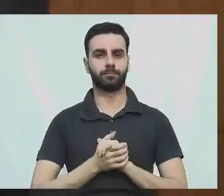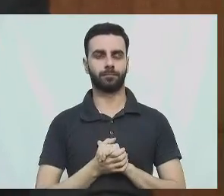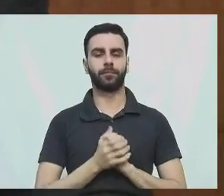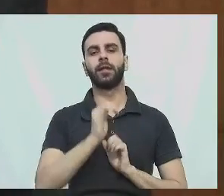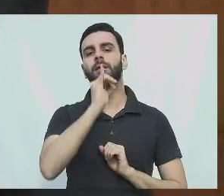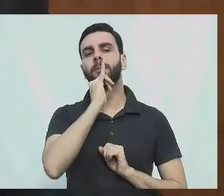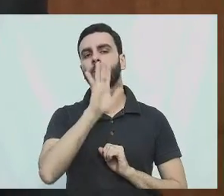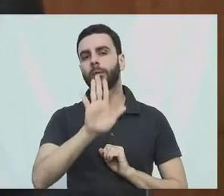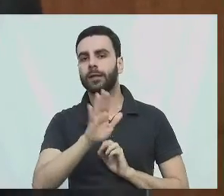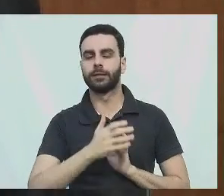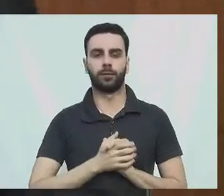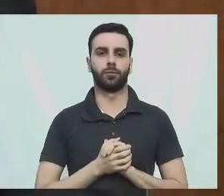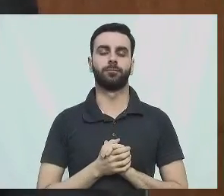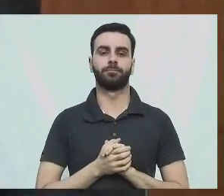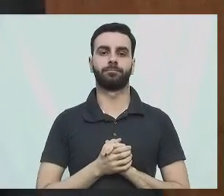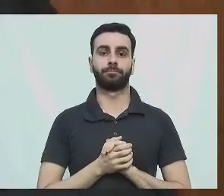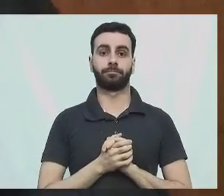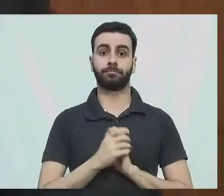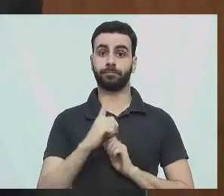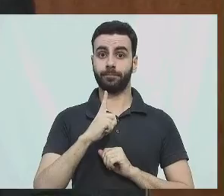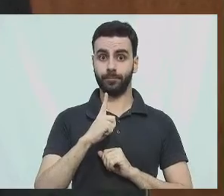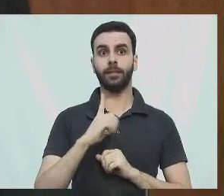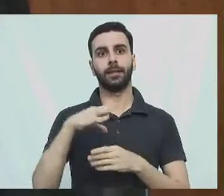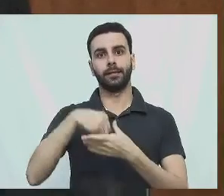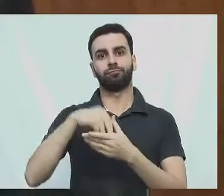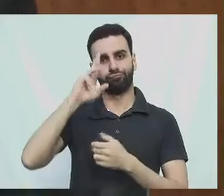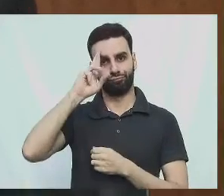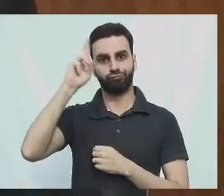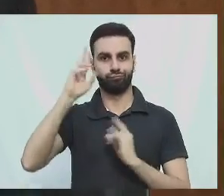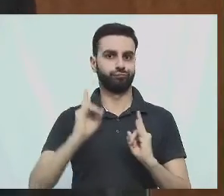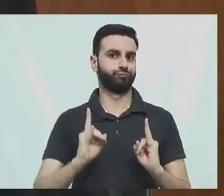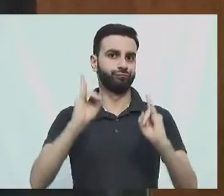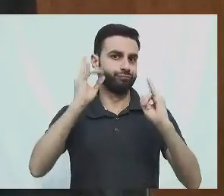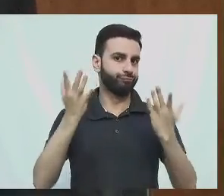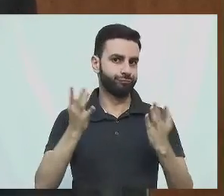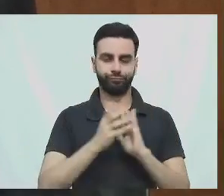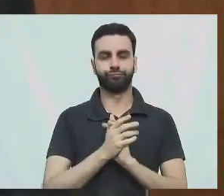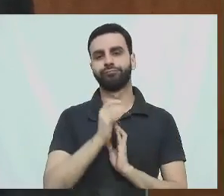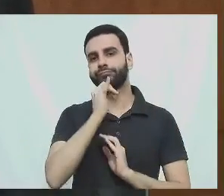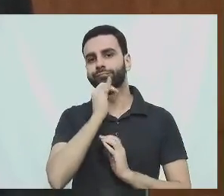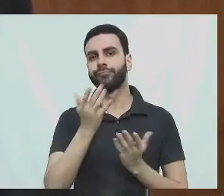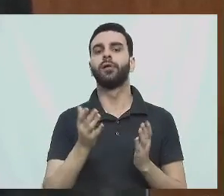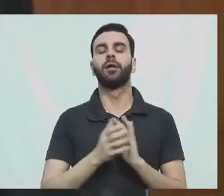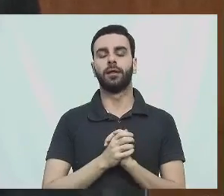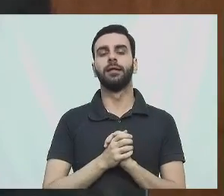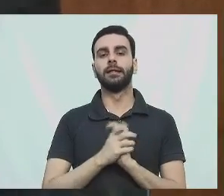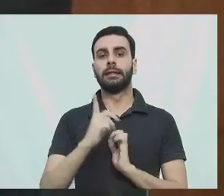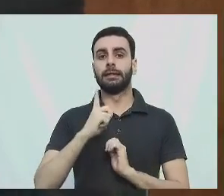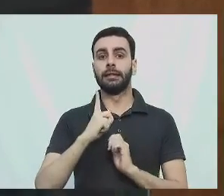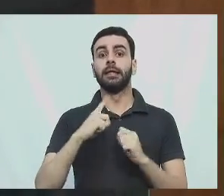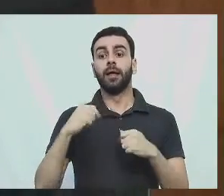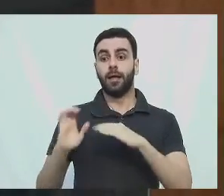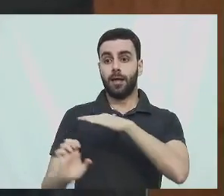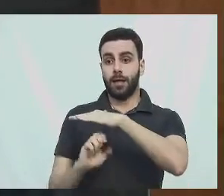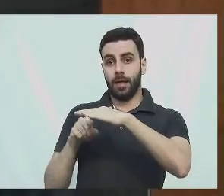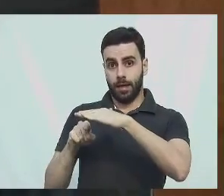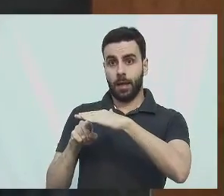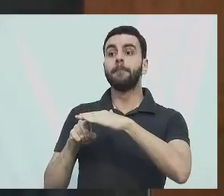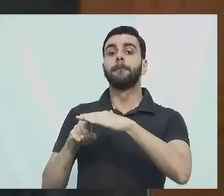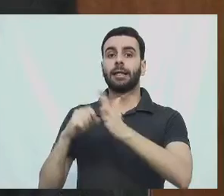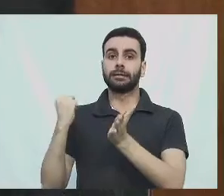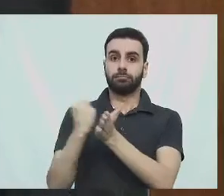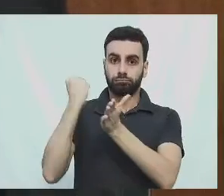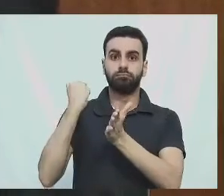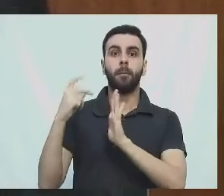Então, por exemplo, relacionado à questão do proprietário. Então, nós temos que ter a empresa